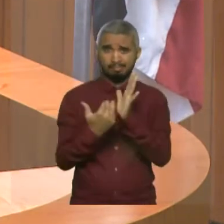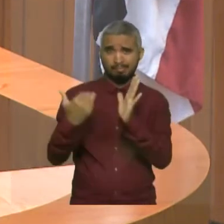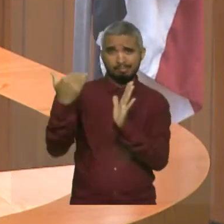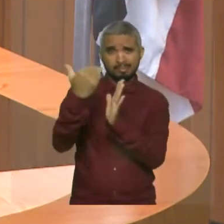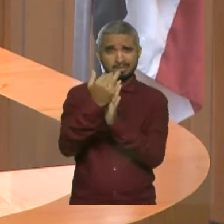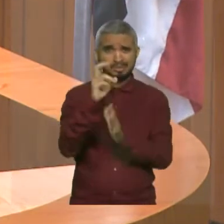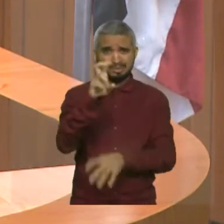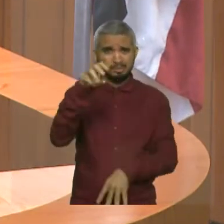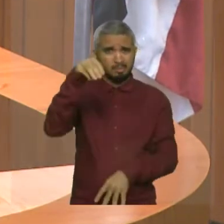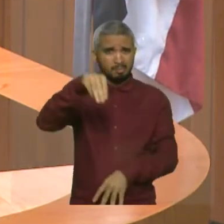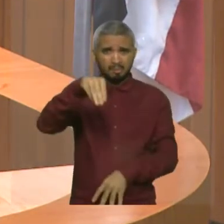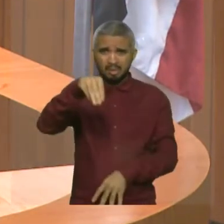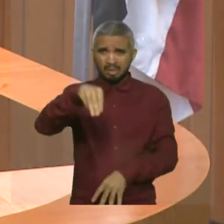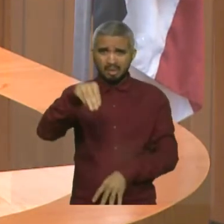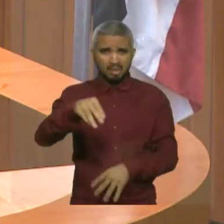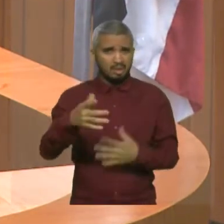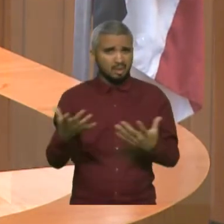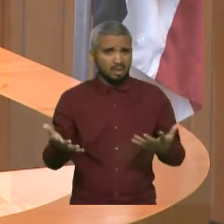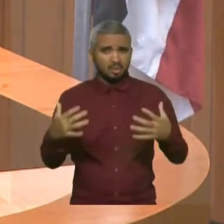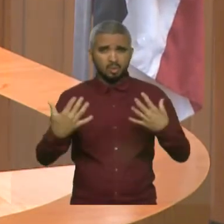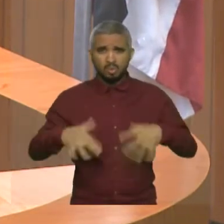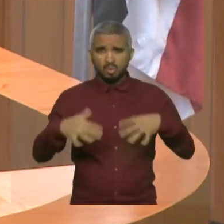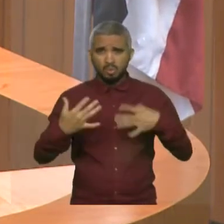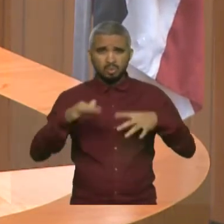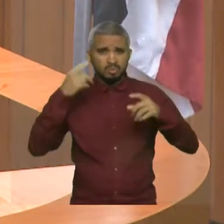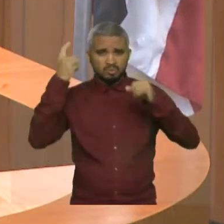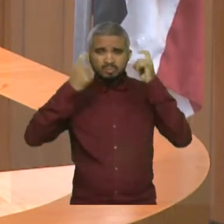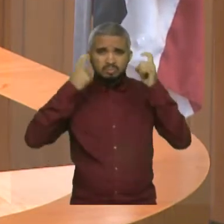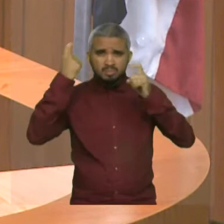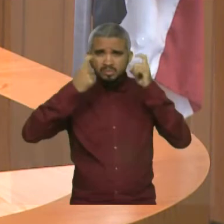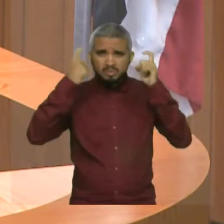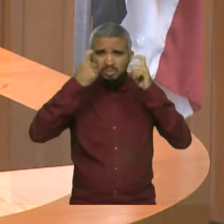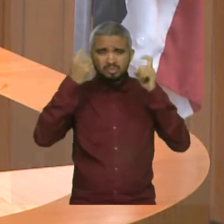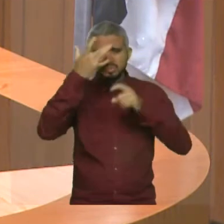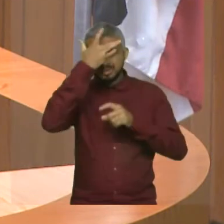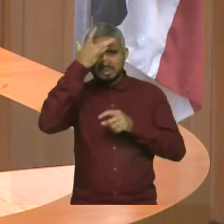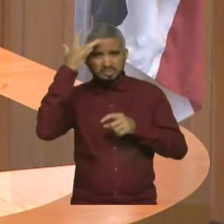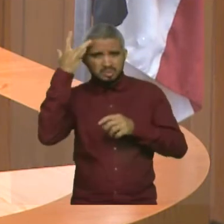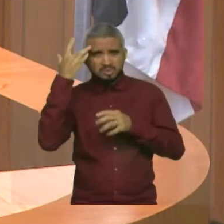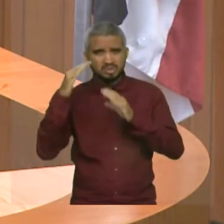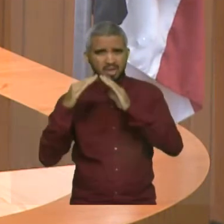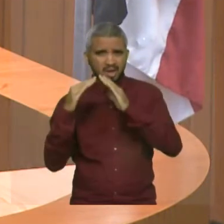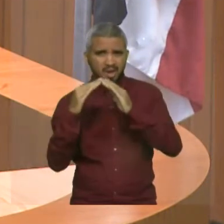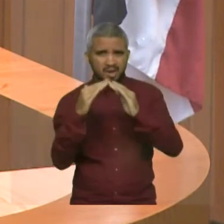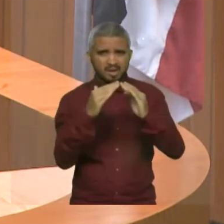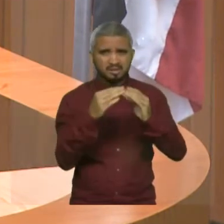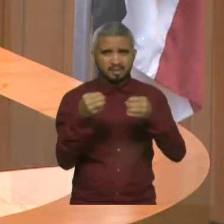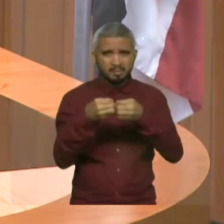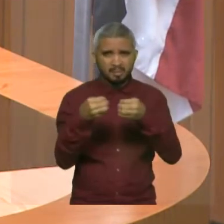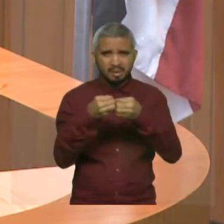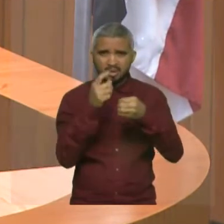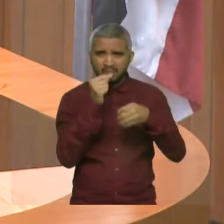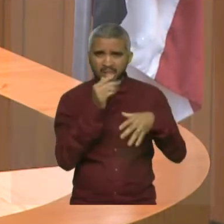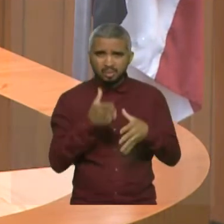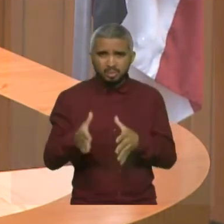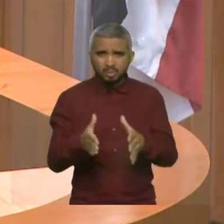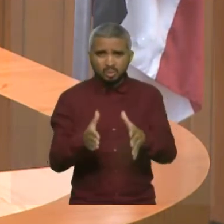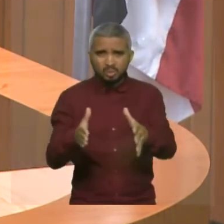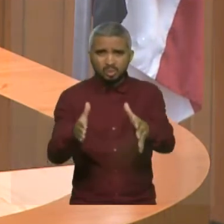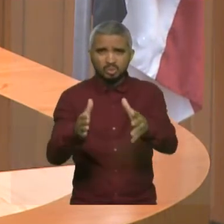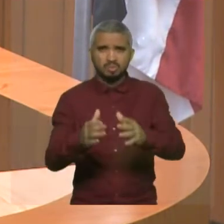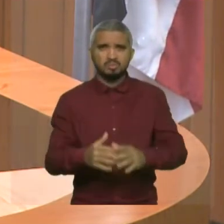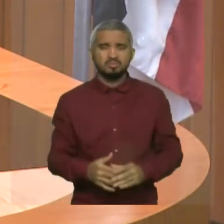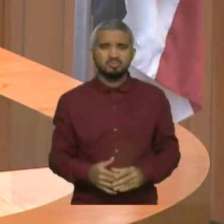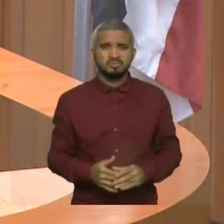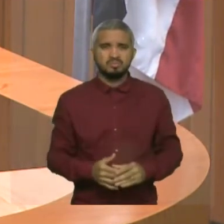nossa preocupação, senhor presidente, com os ribeirinhos, englobando as cidades ribeirinhas também, além de Barra do Corda, a